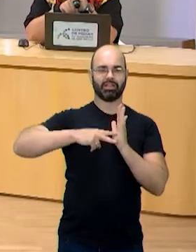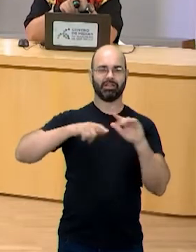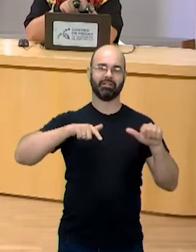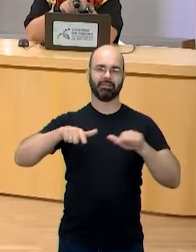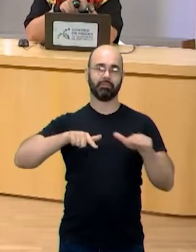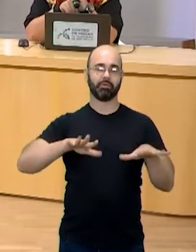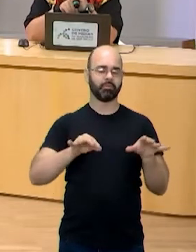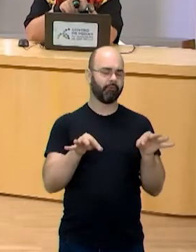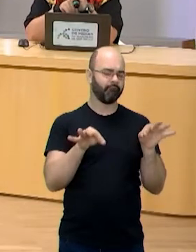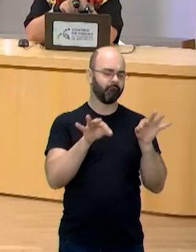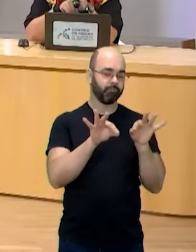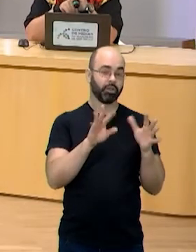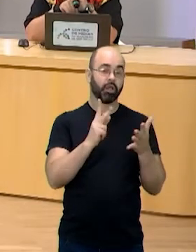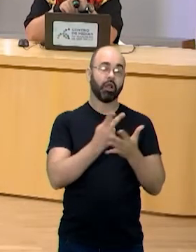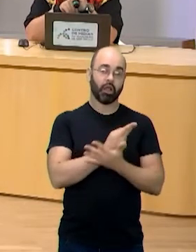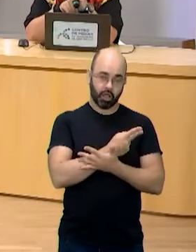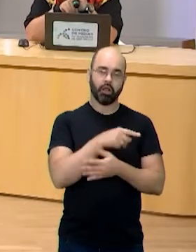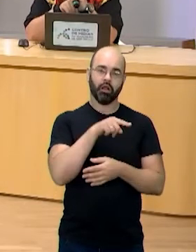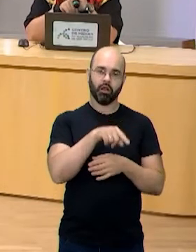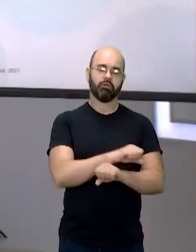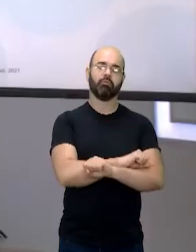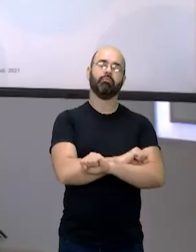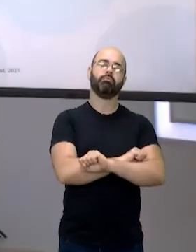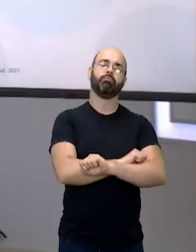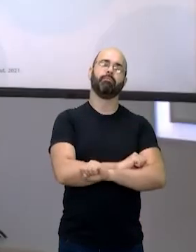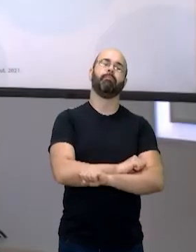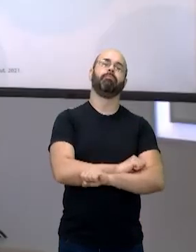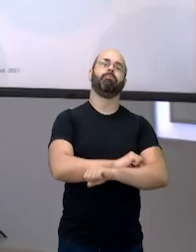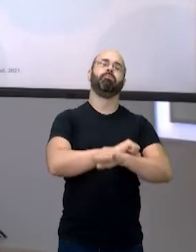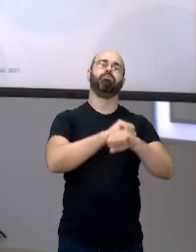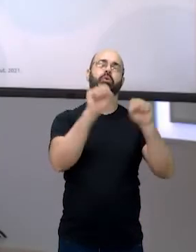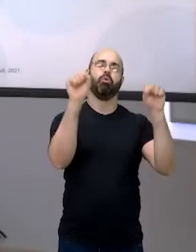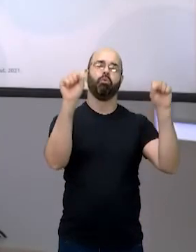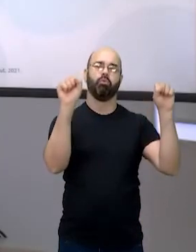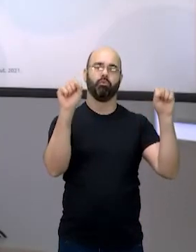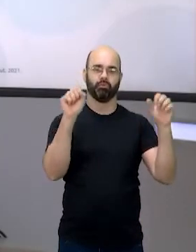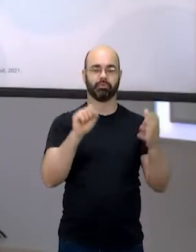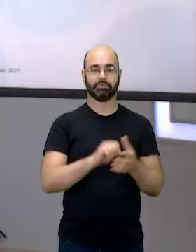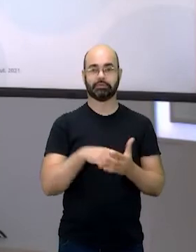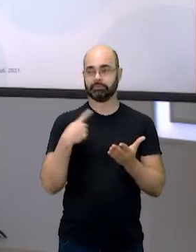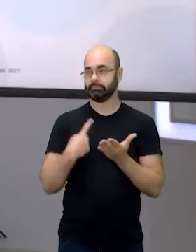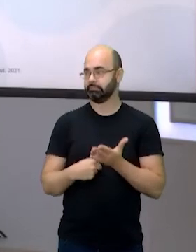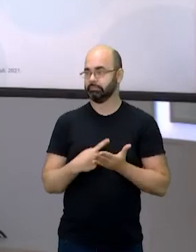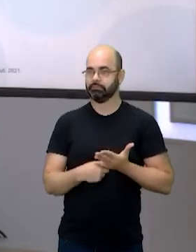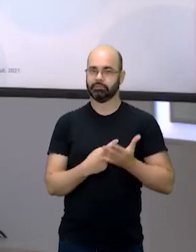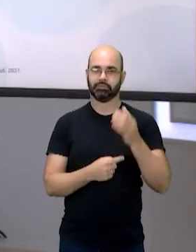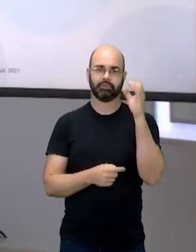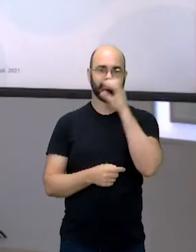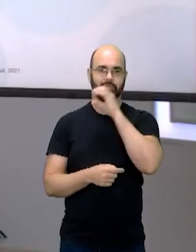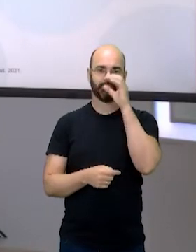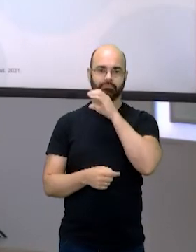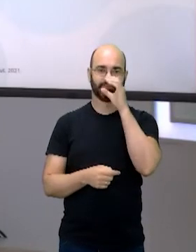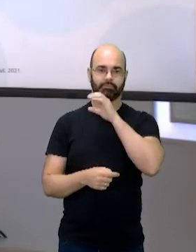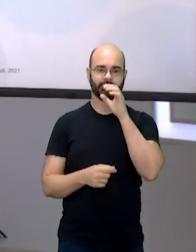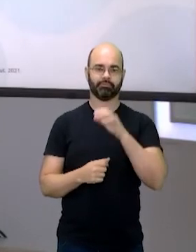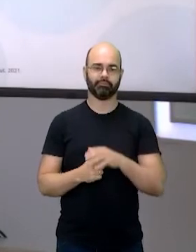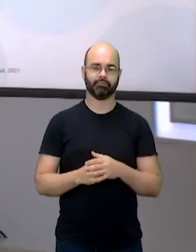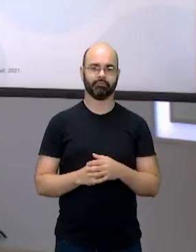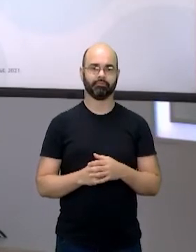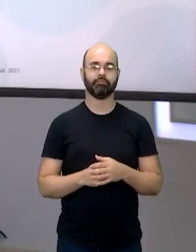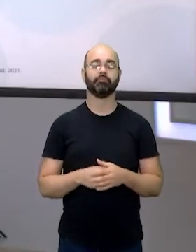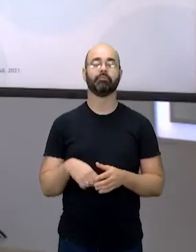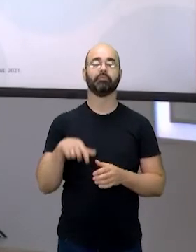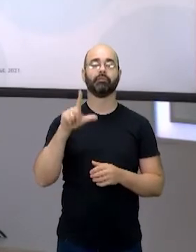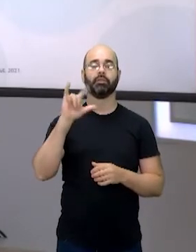lá o fiozinho, a bomba explodiu e aí foi feito um acordo às pressas. A linha